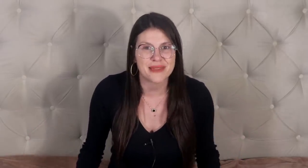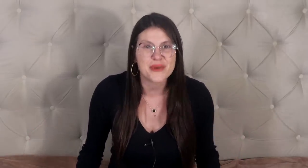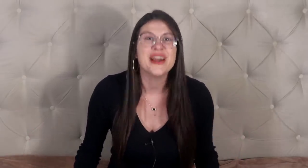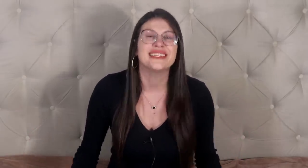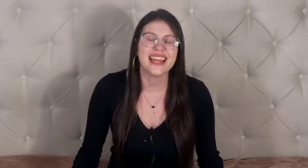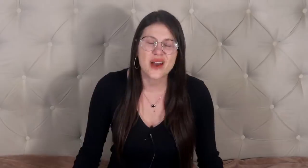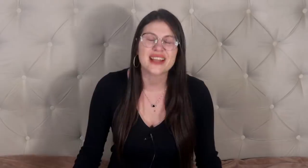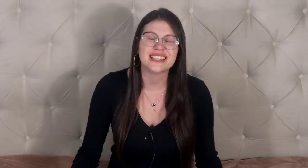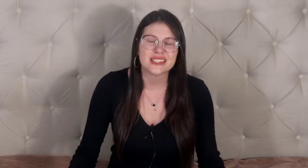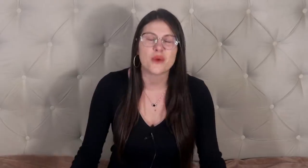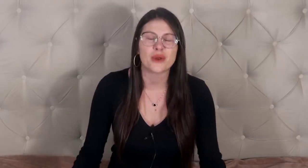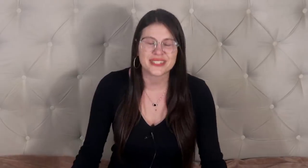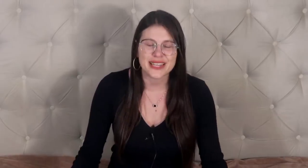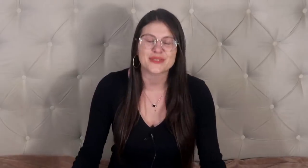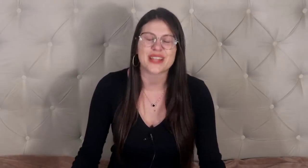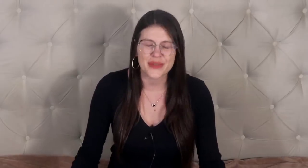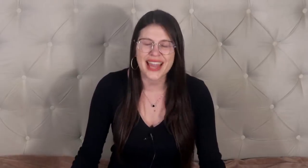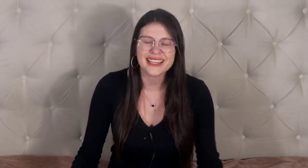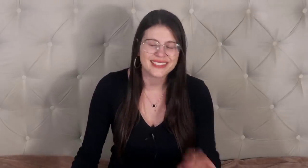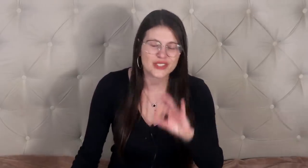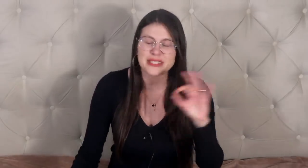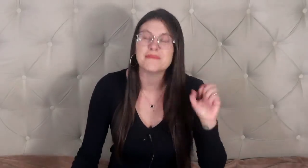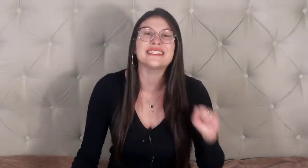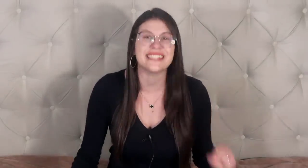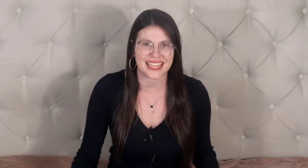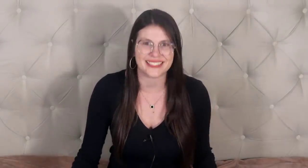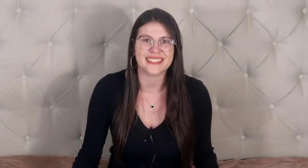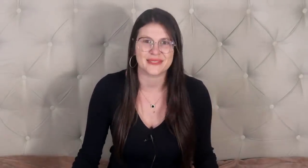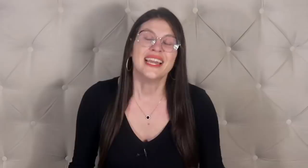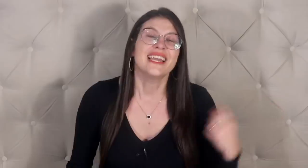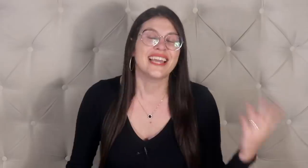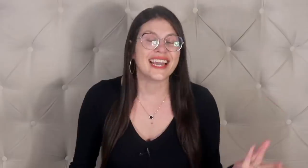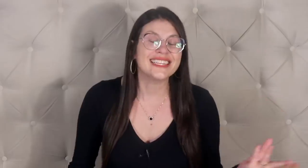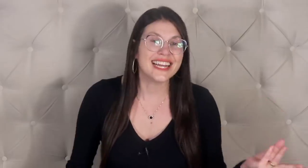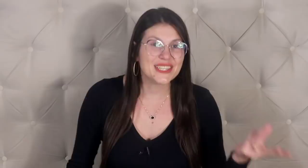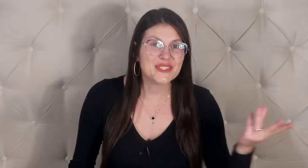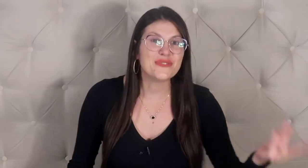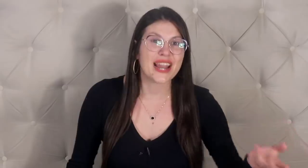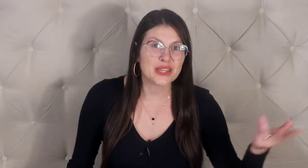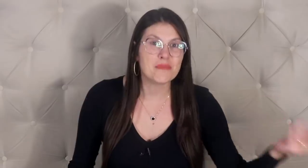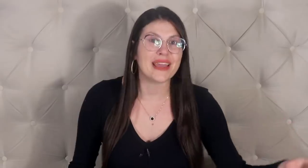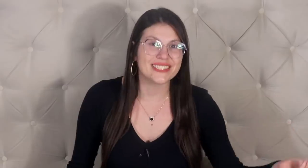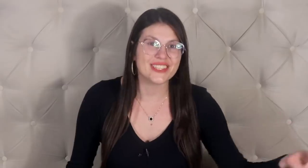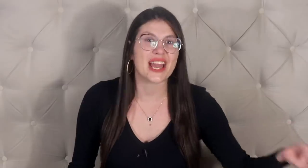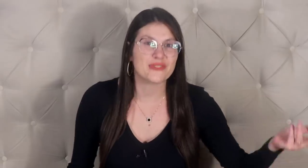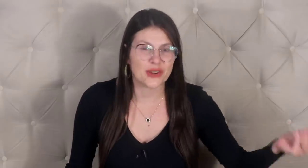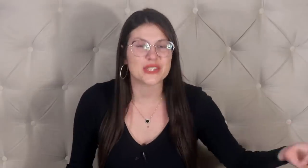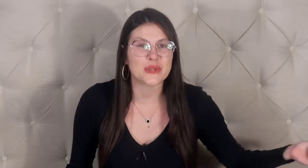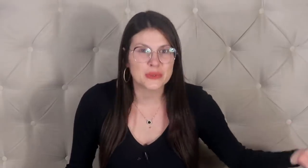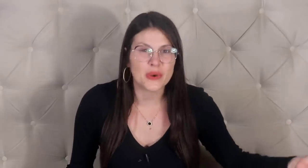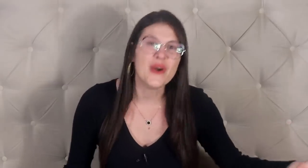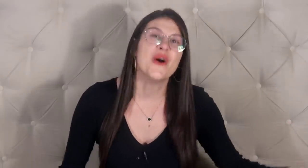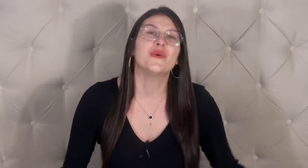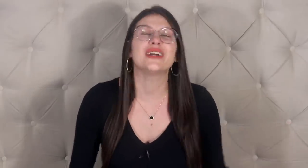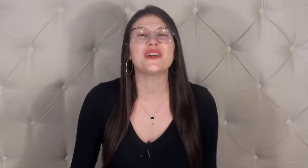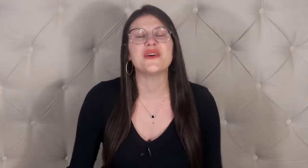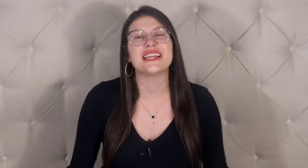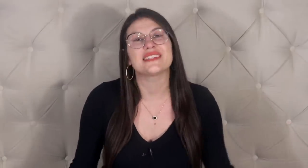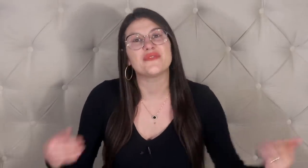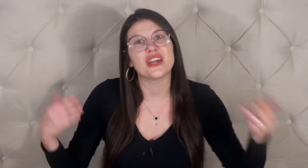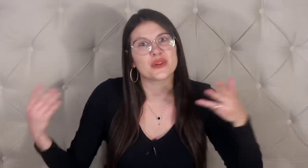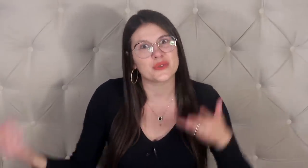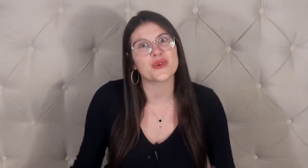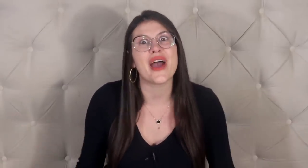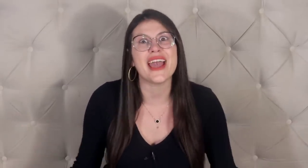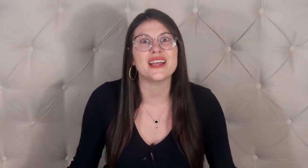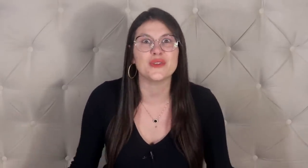pagar esse mico, terão acesso ao processo, tá ok? Só ter paciência. E ainda antes de falar do peidinho que a Folha soltou, o